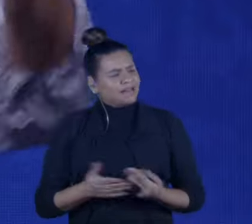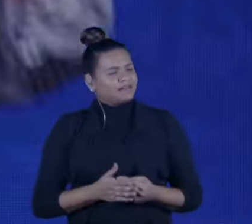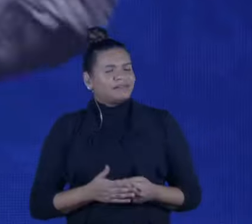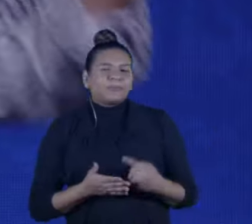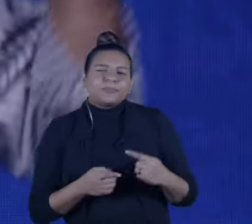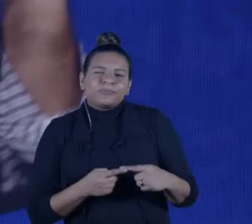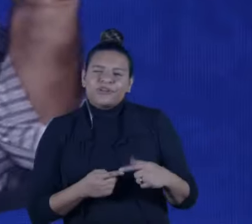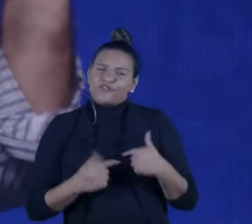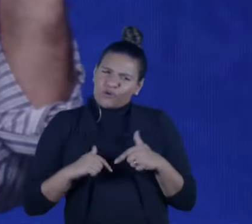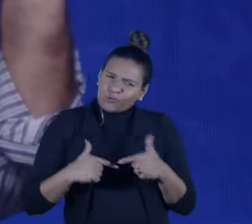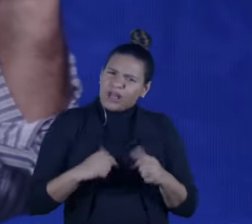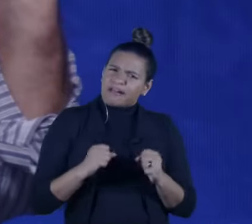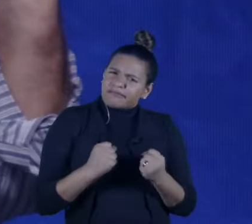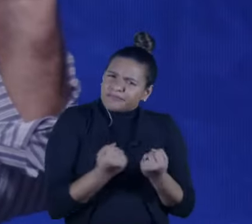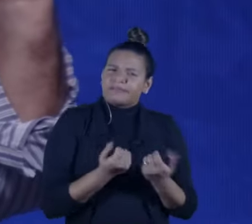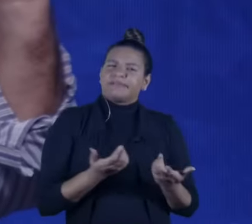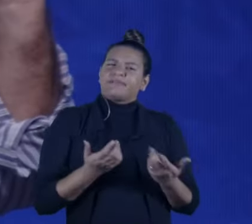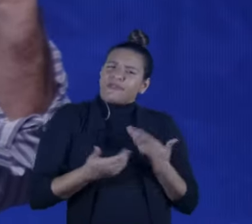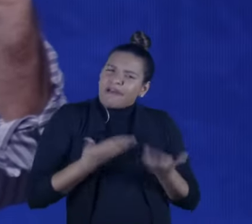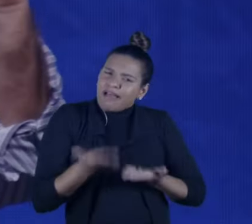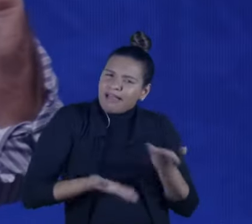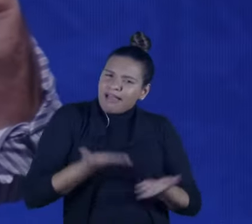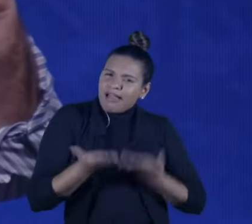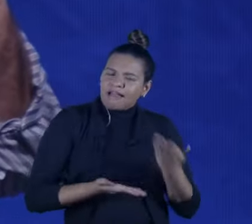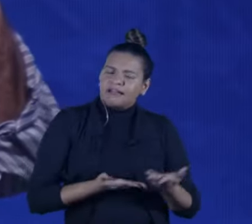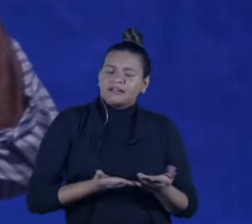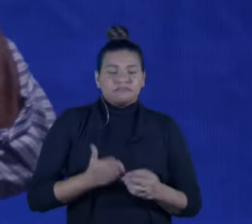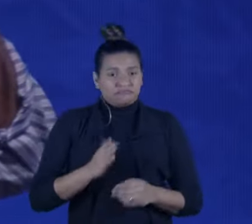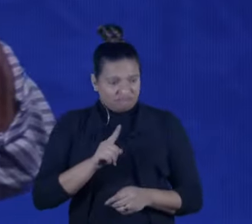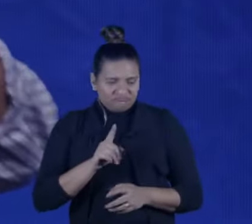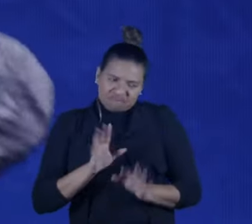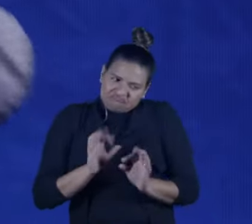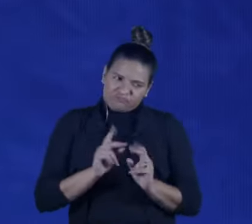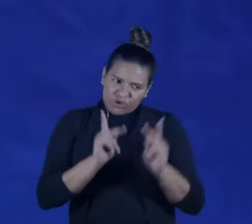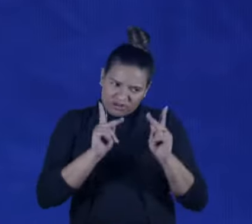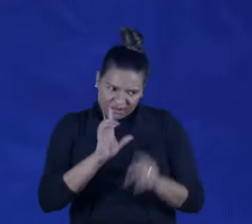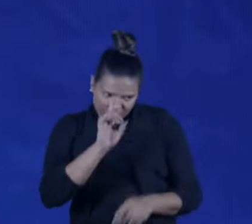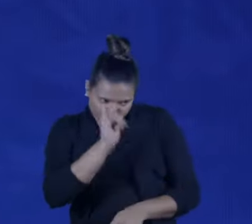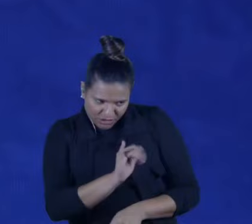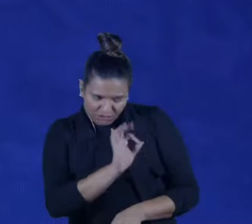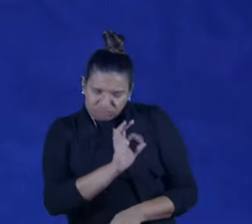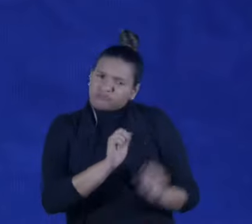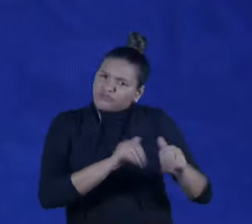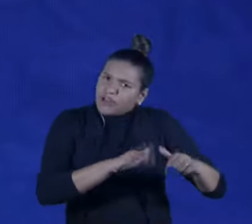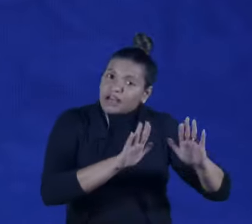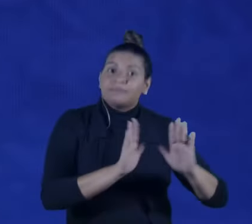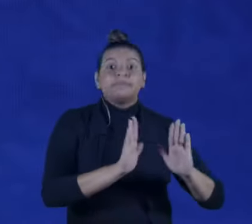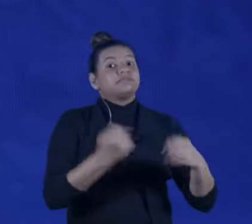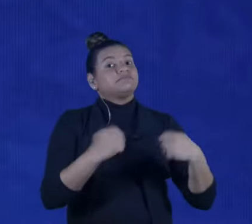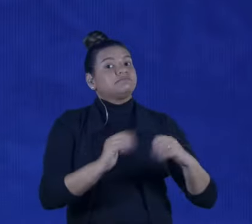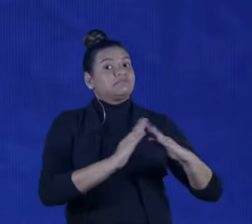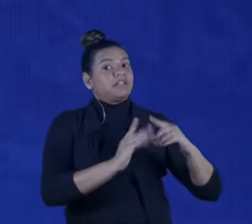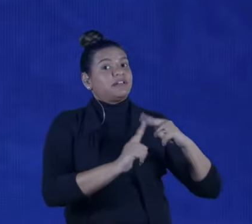elas quiserem ir, eu as abençoo. Mas vá para uma igreja que seja de Deus.